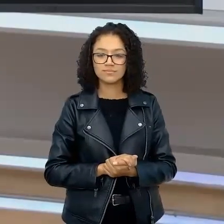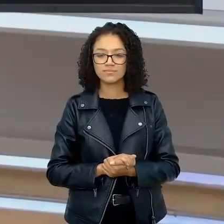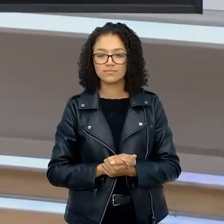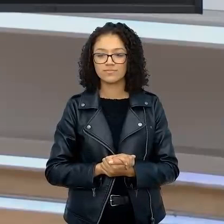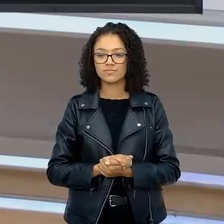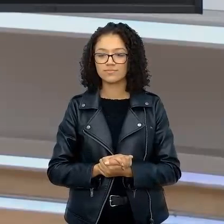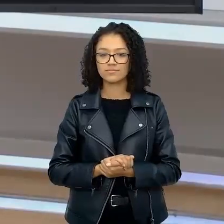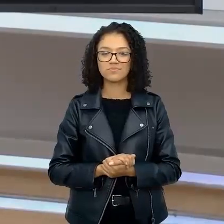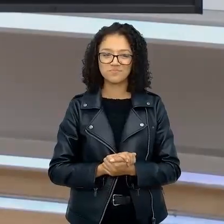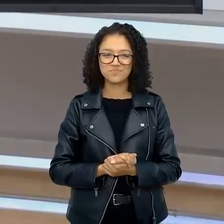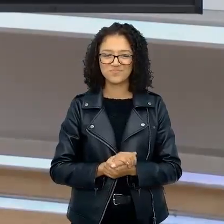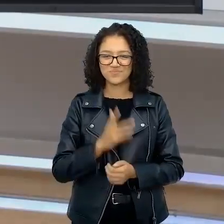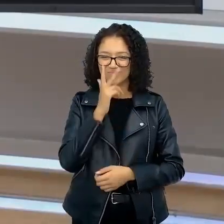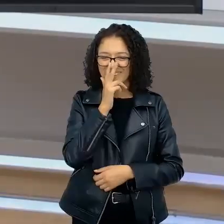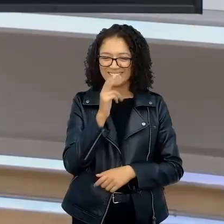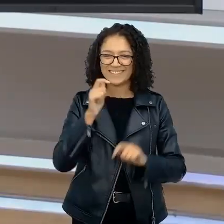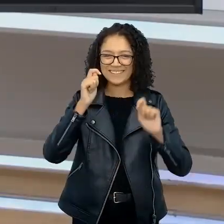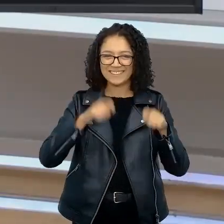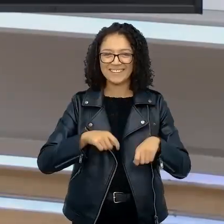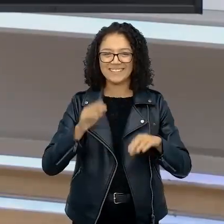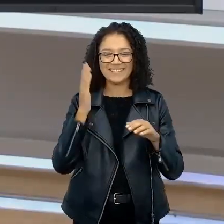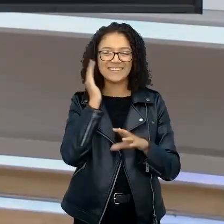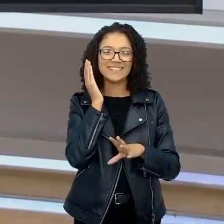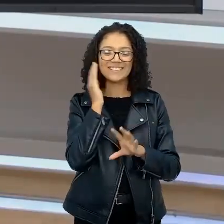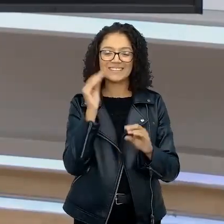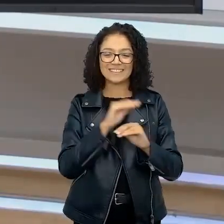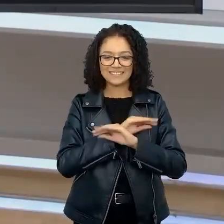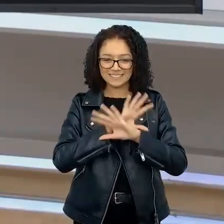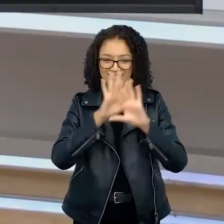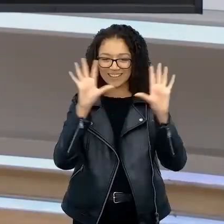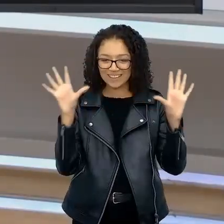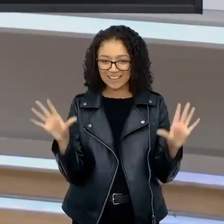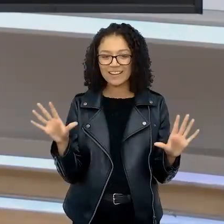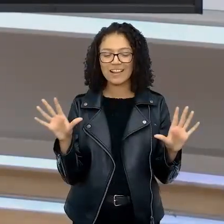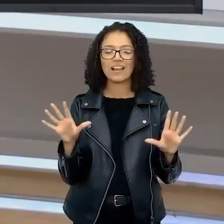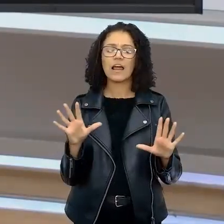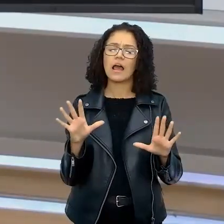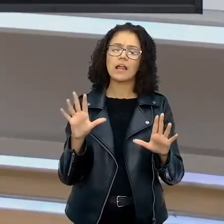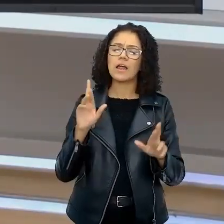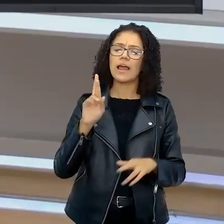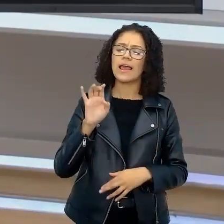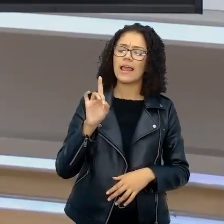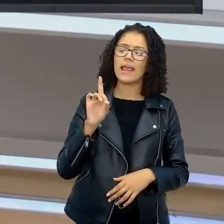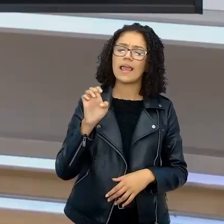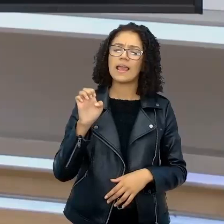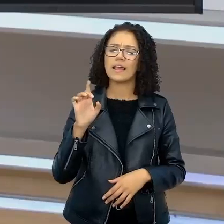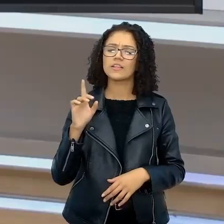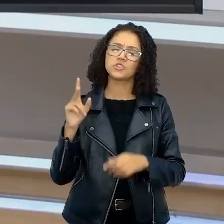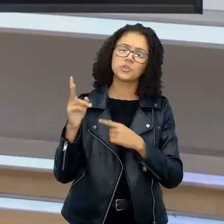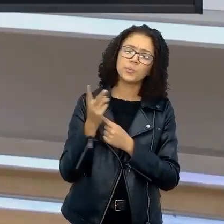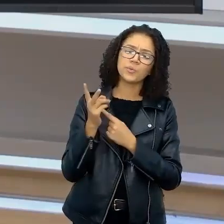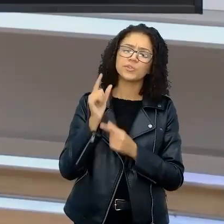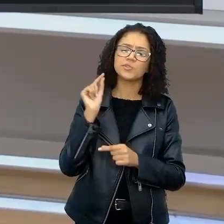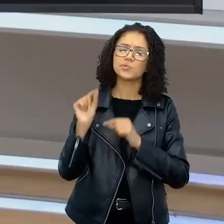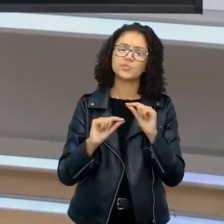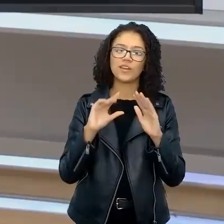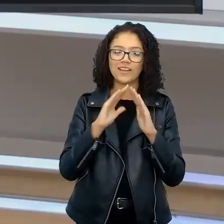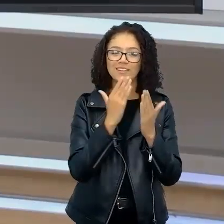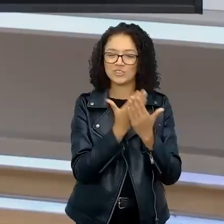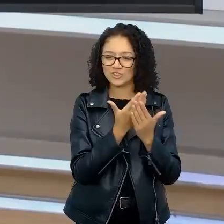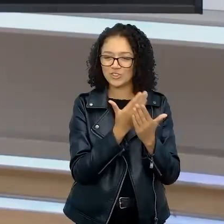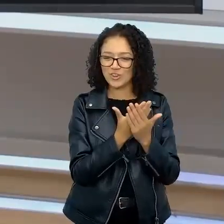Então, pessoal, acho que deu para entender um pouquinho, né, sobre o que é essa rede de proteção, qual que é o papel da escola. Eu gosto muito